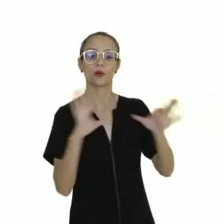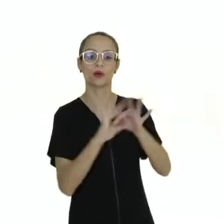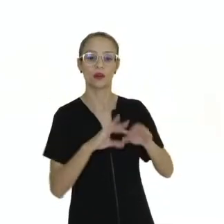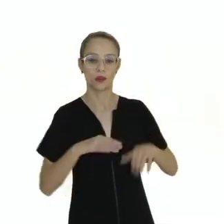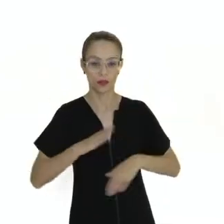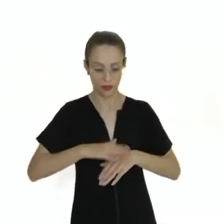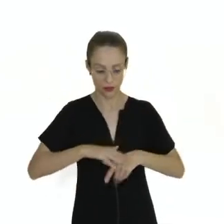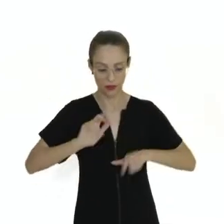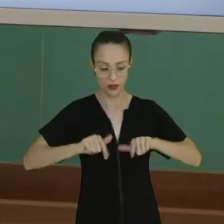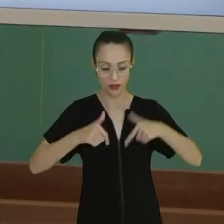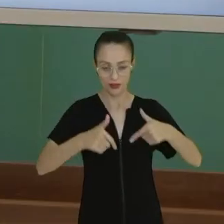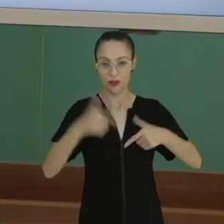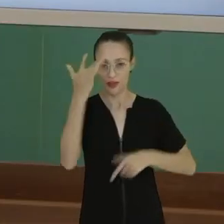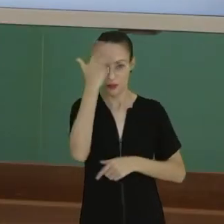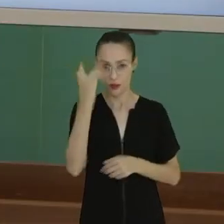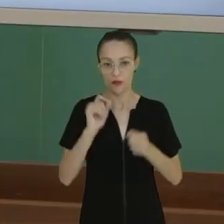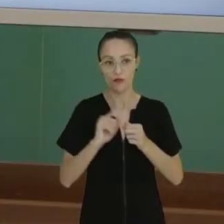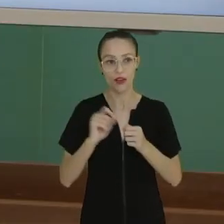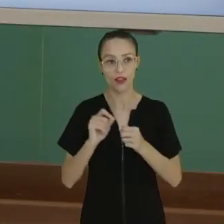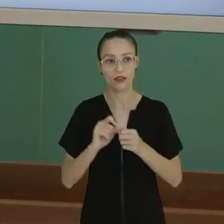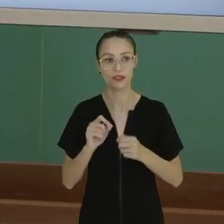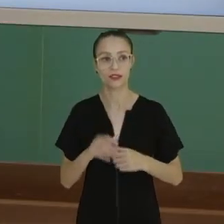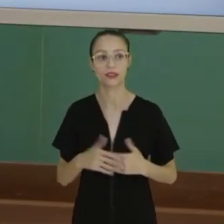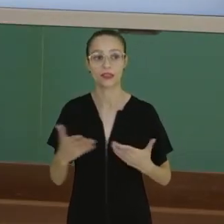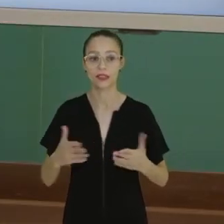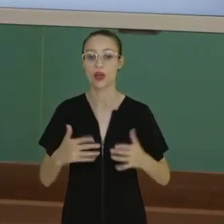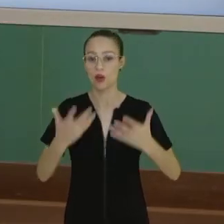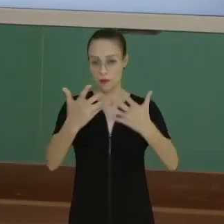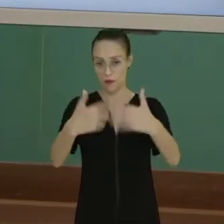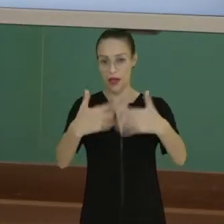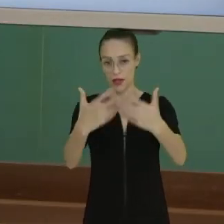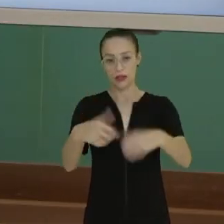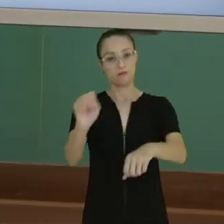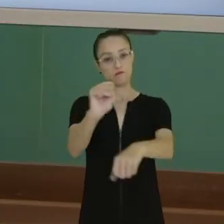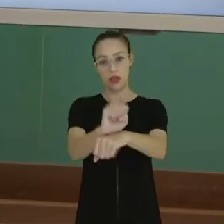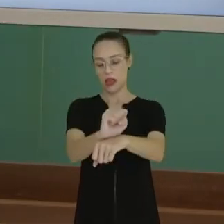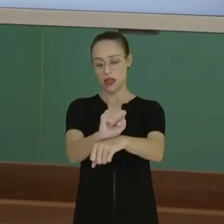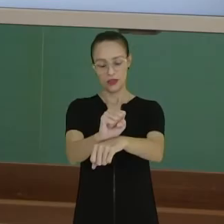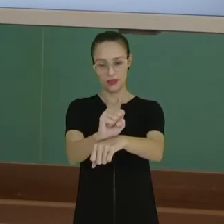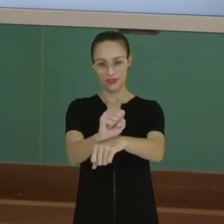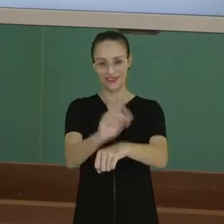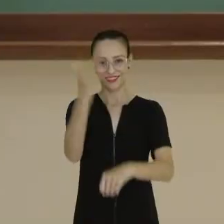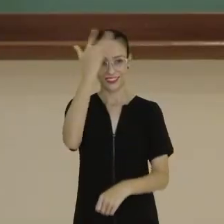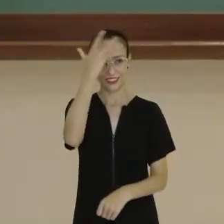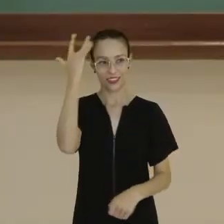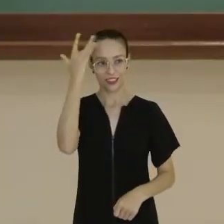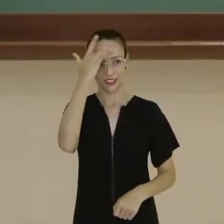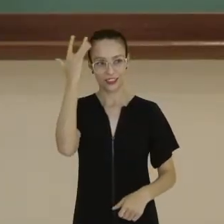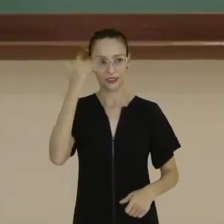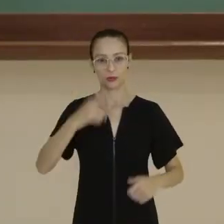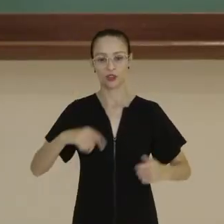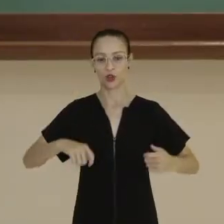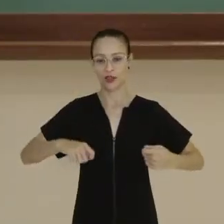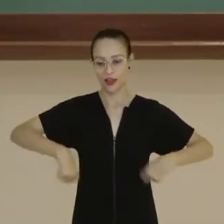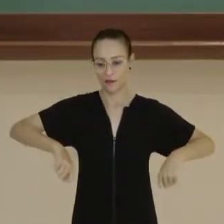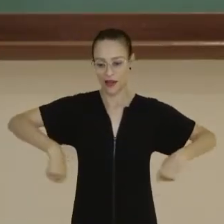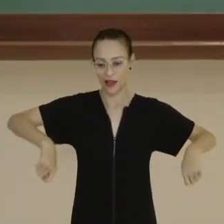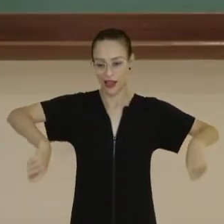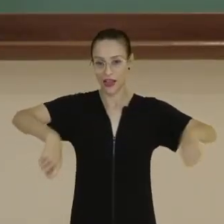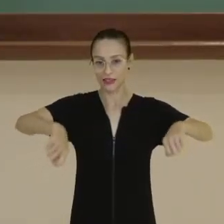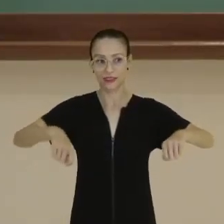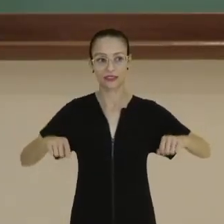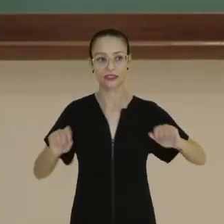das pessoas envolvidas, né? Então, a máquina está ali parada, então as pessoas são amarradas, né? E quando ela